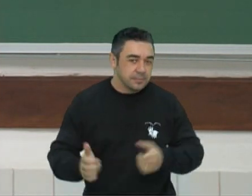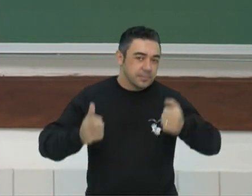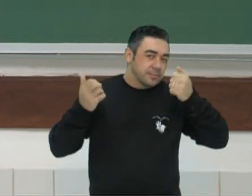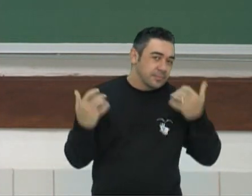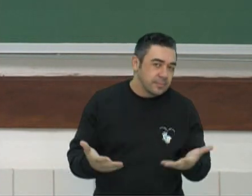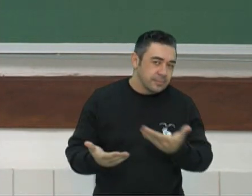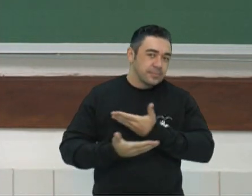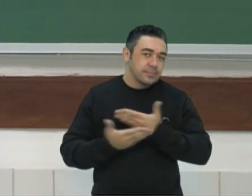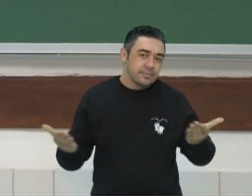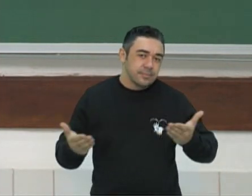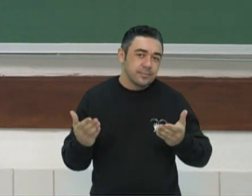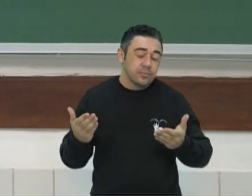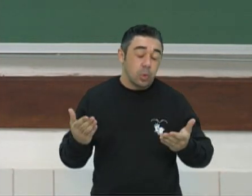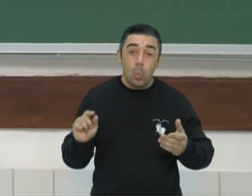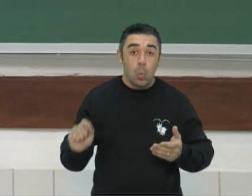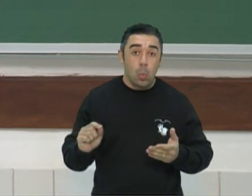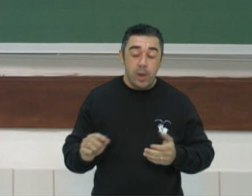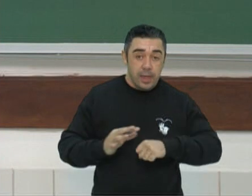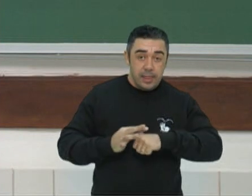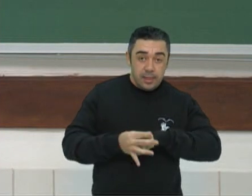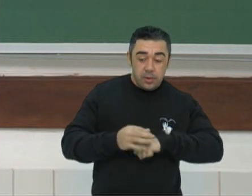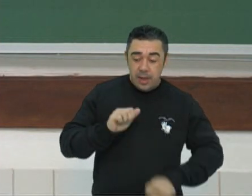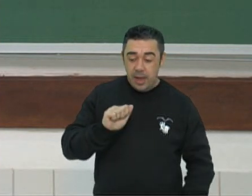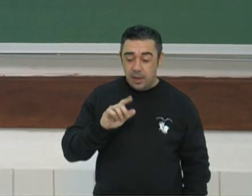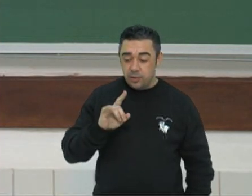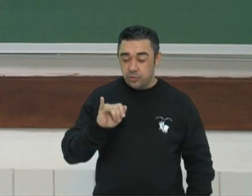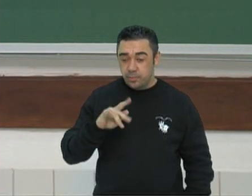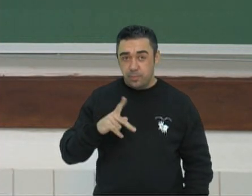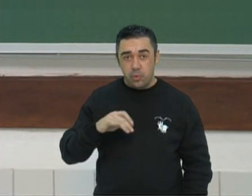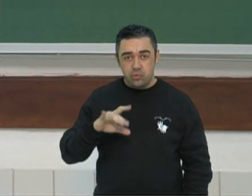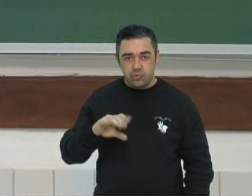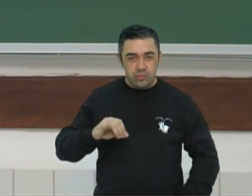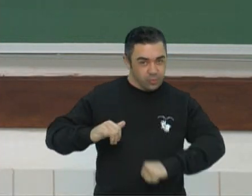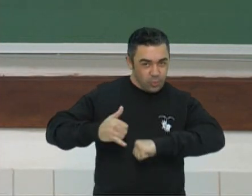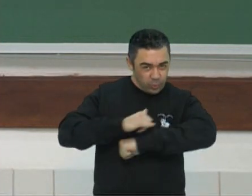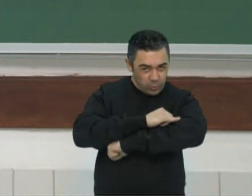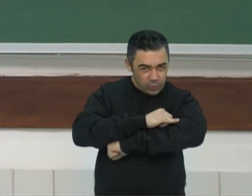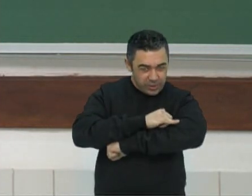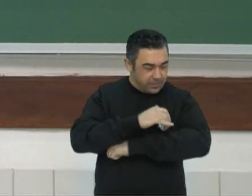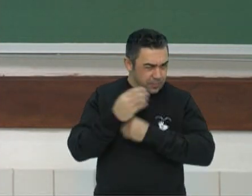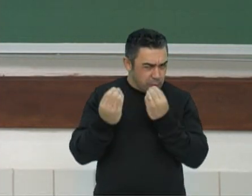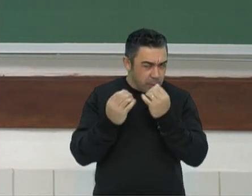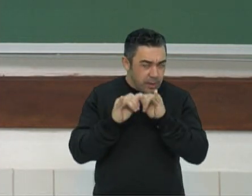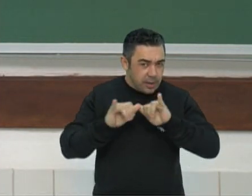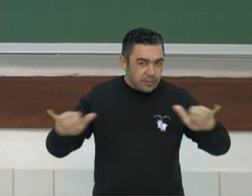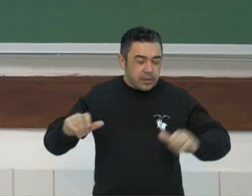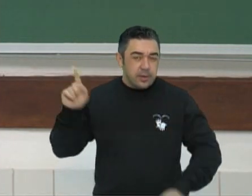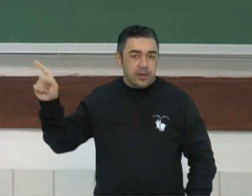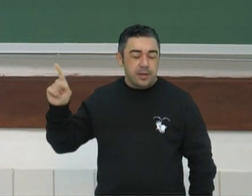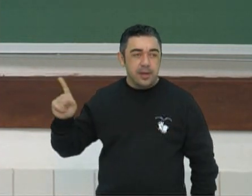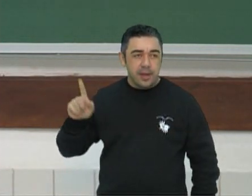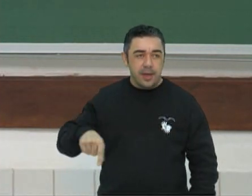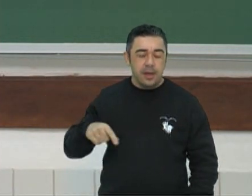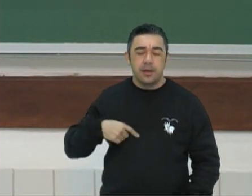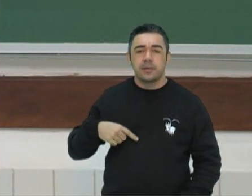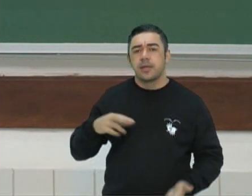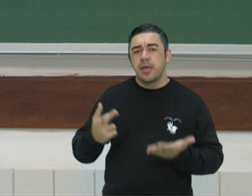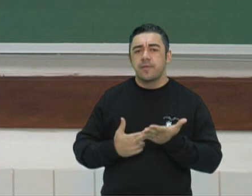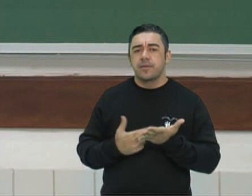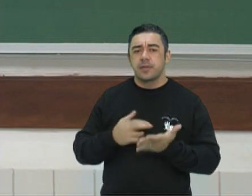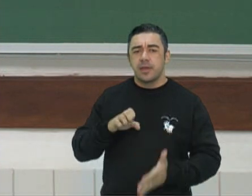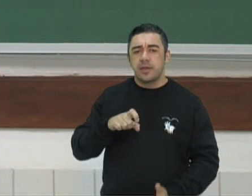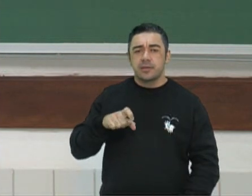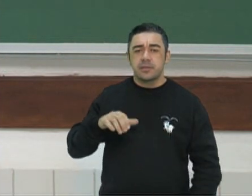aí para vocês sobre tecido adiposo, né, nessa aula, trazendo daí uma reportagem, né, da revista Exame, que vai falar